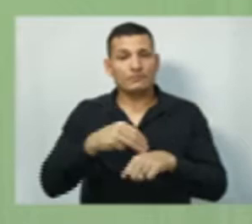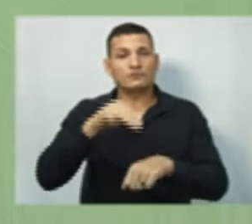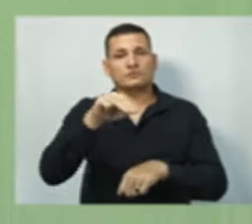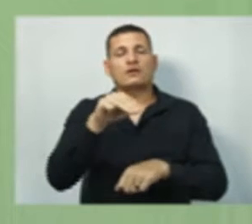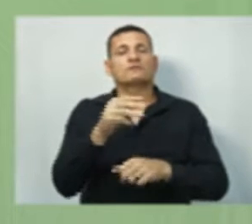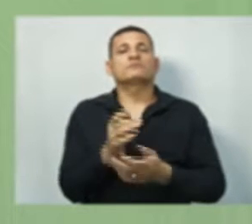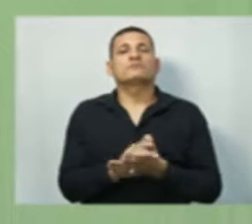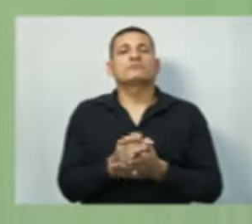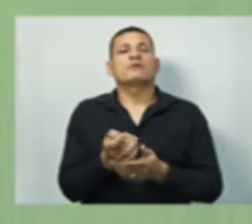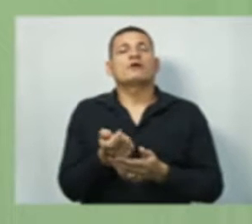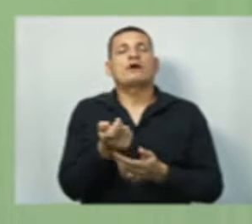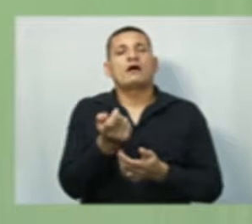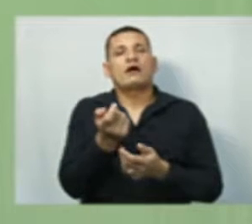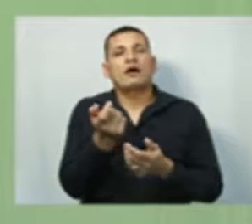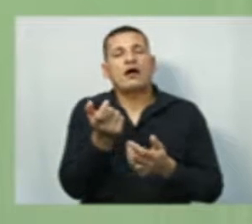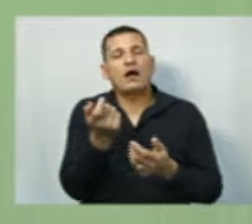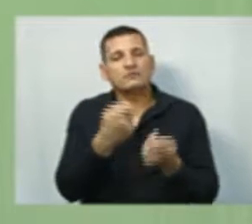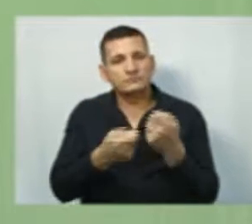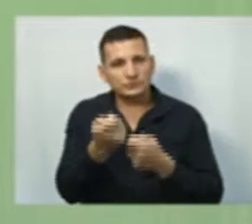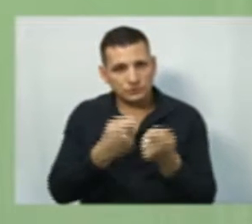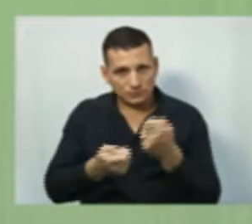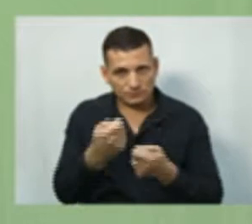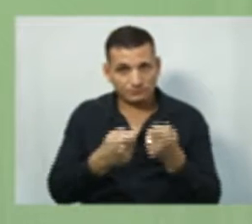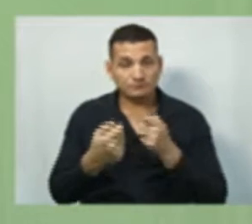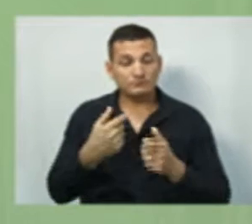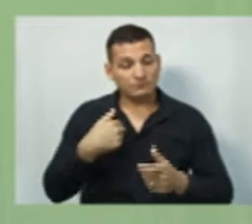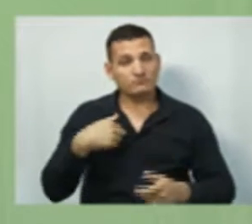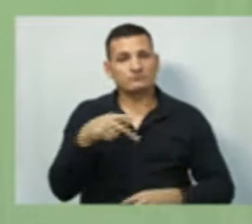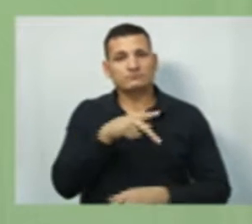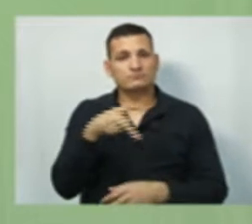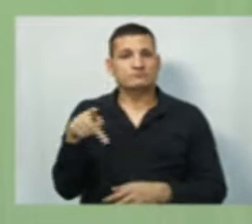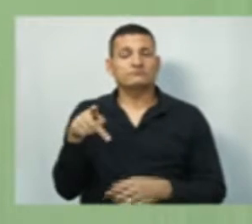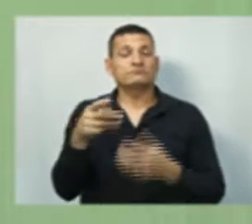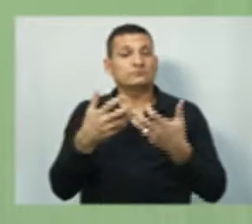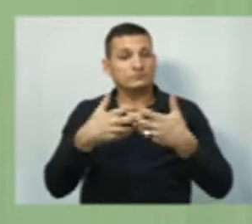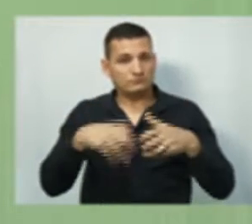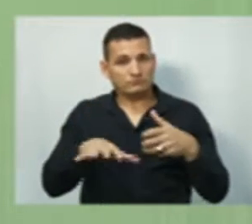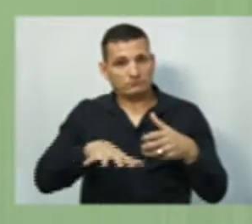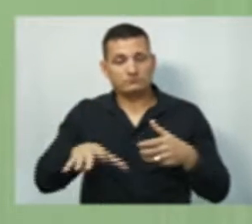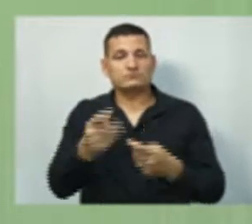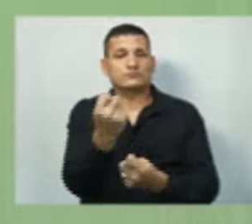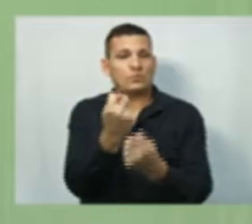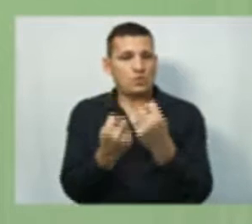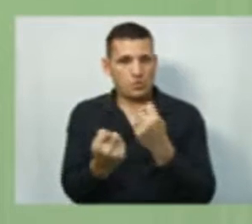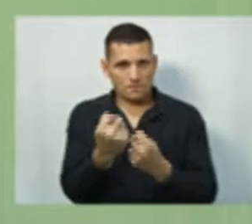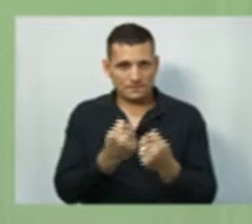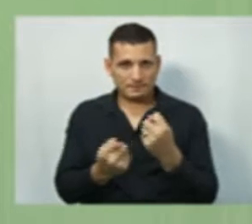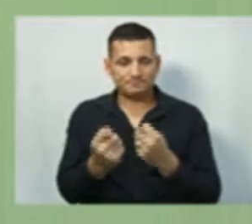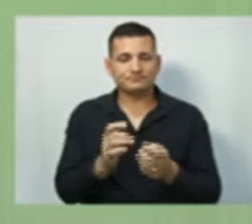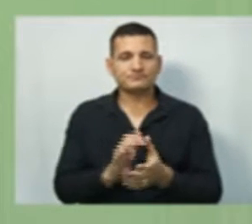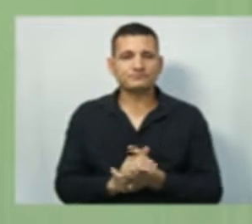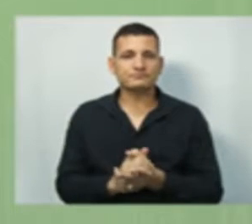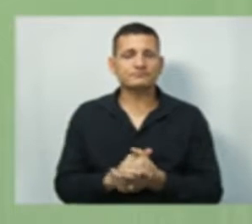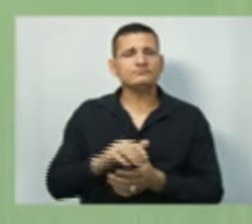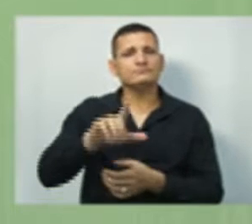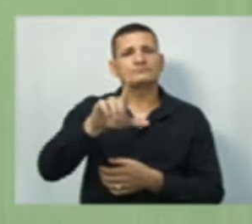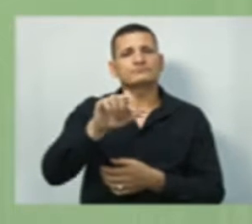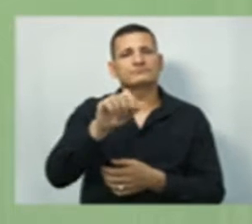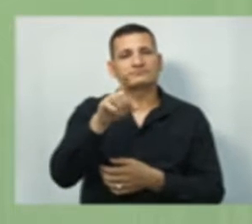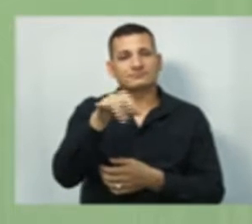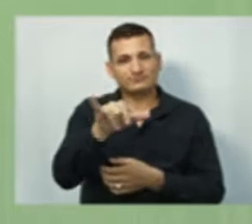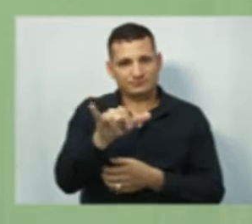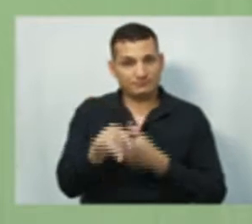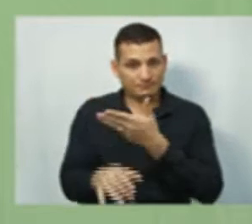professora efetiva do IFRE da área de Economia. Está comigo a professora Leide. Eu sou formada em